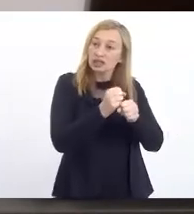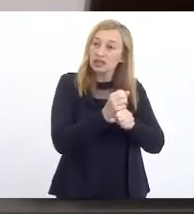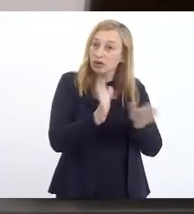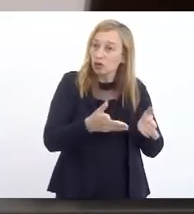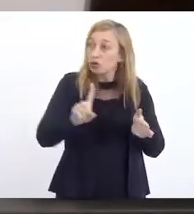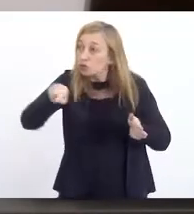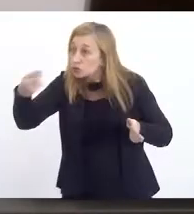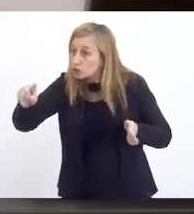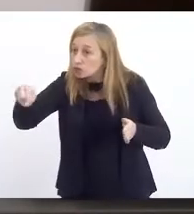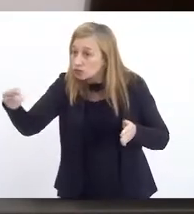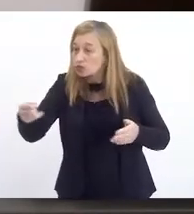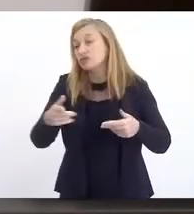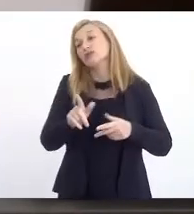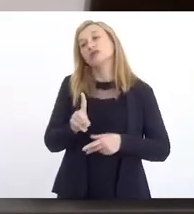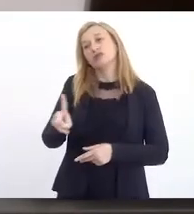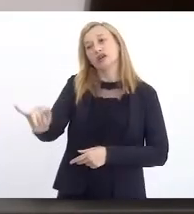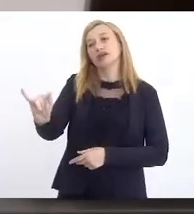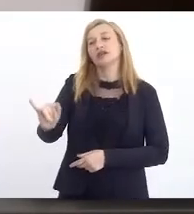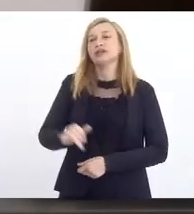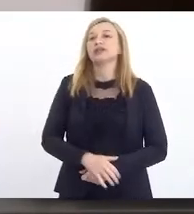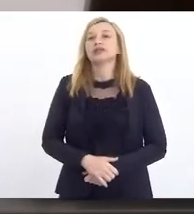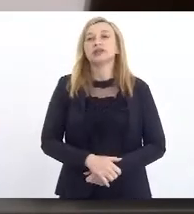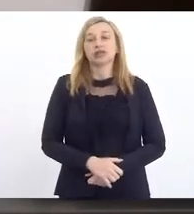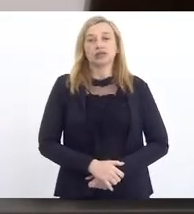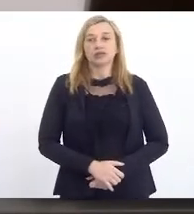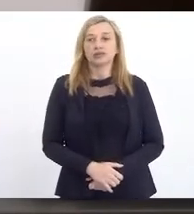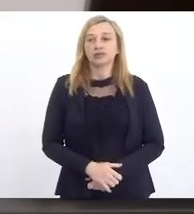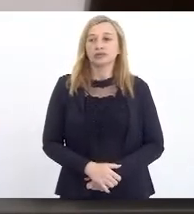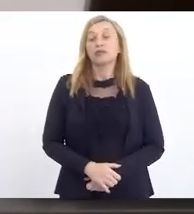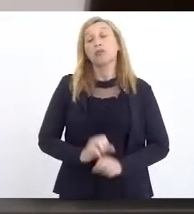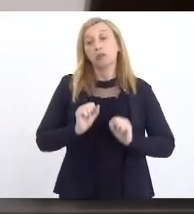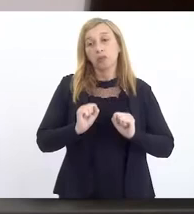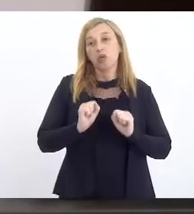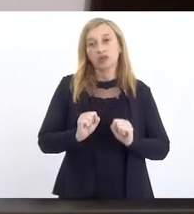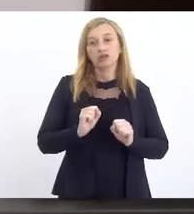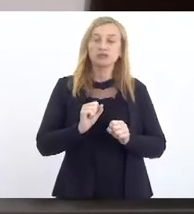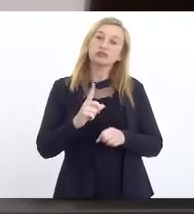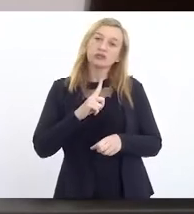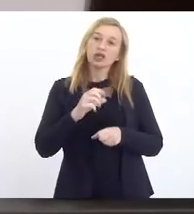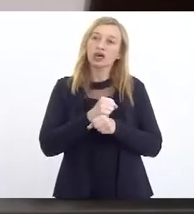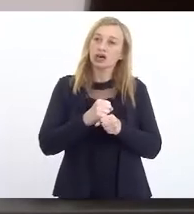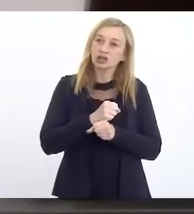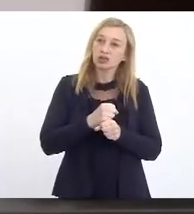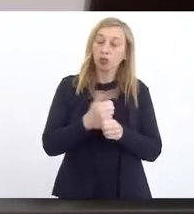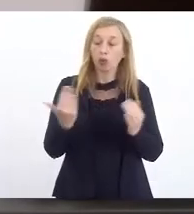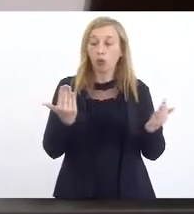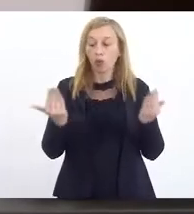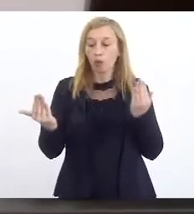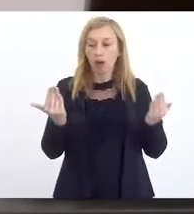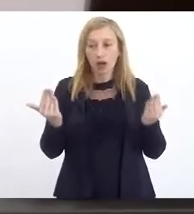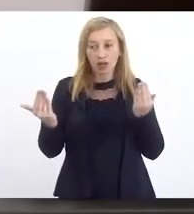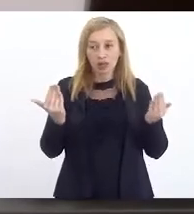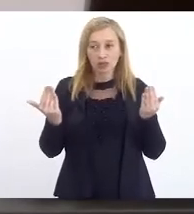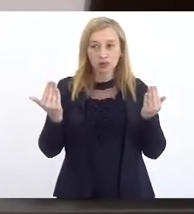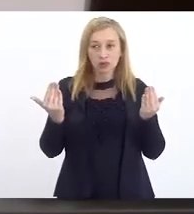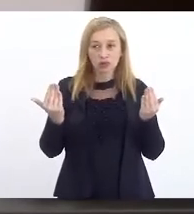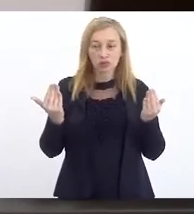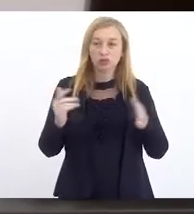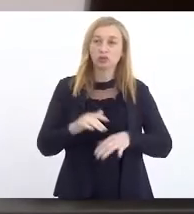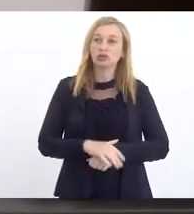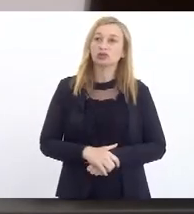vai. É claro, pode ter ano que, comparando o